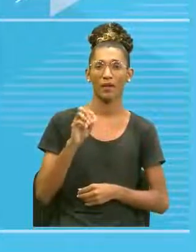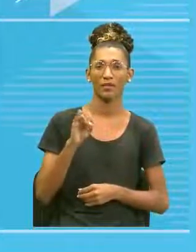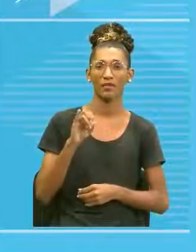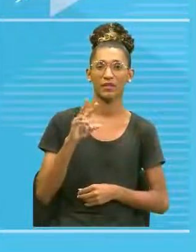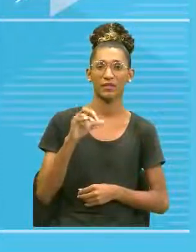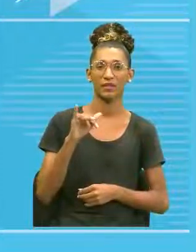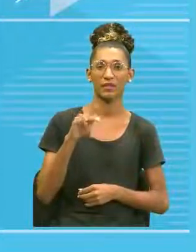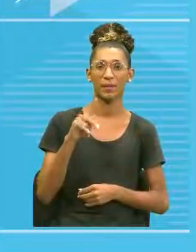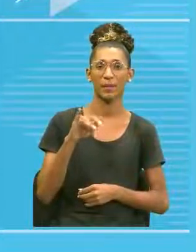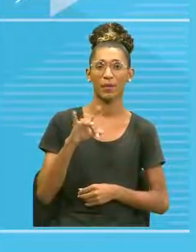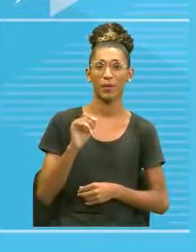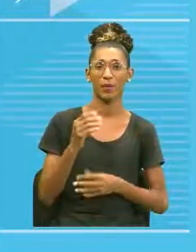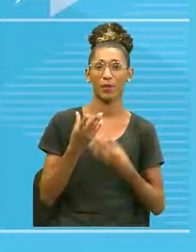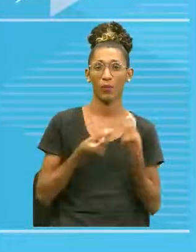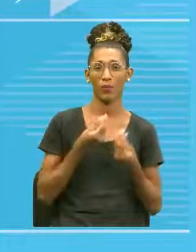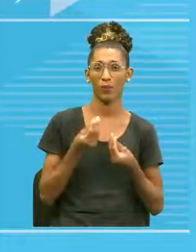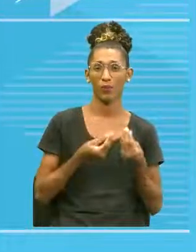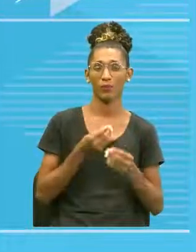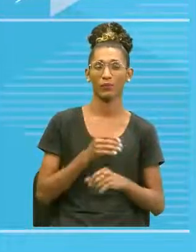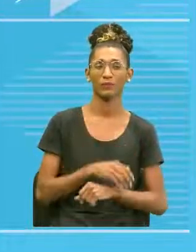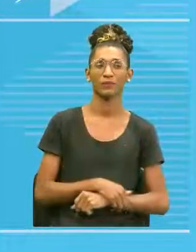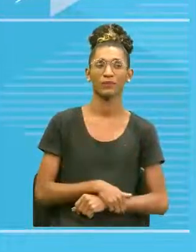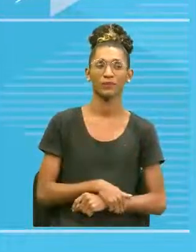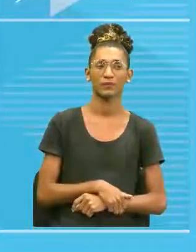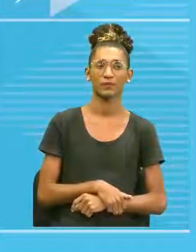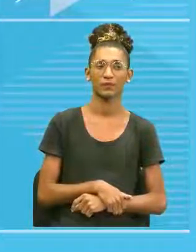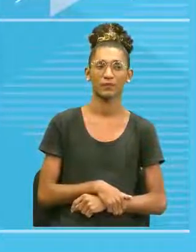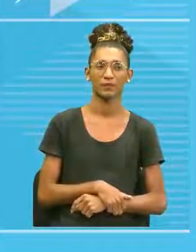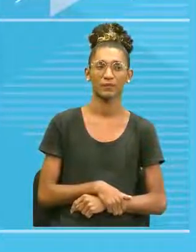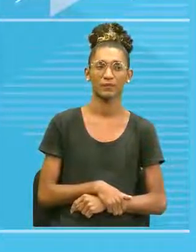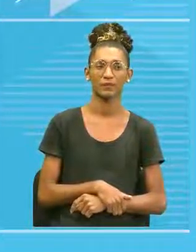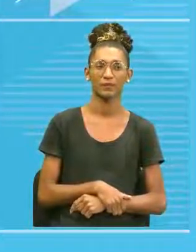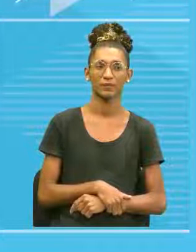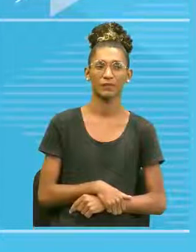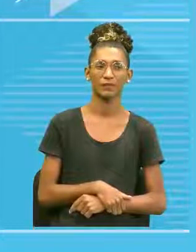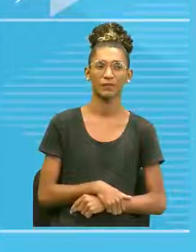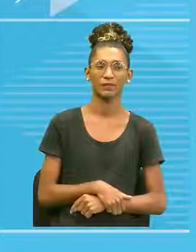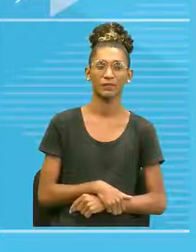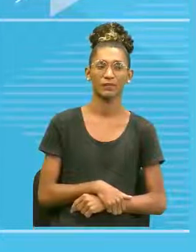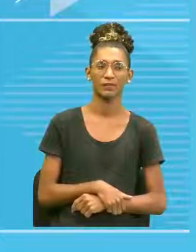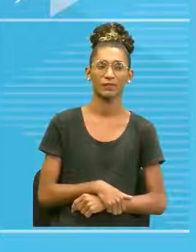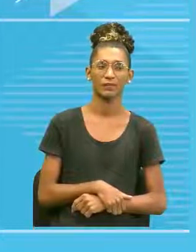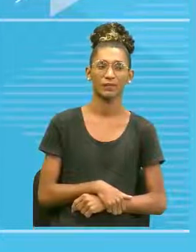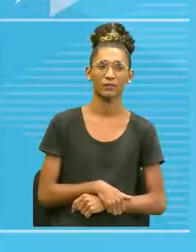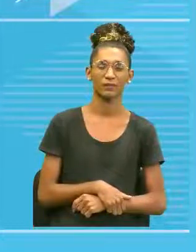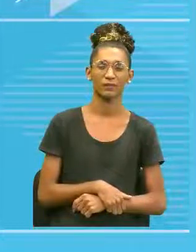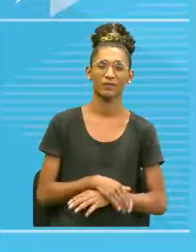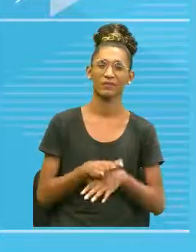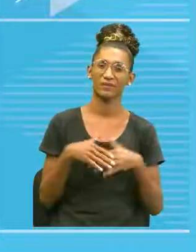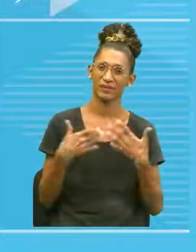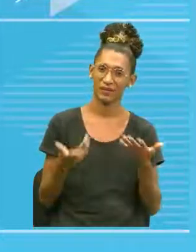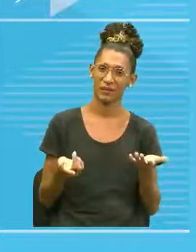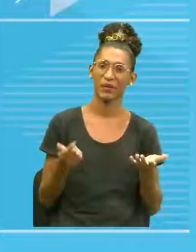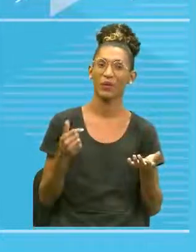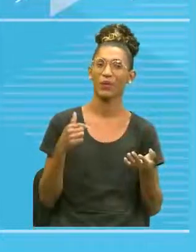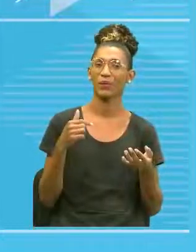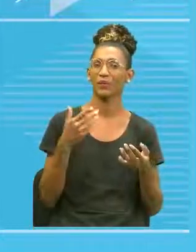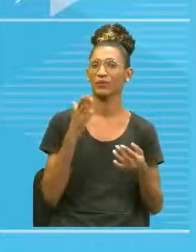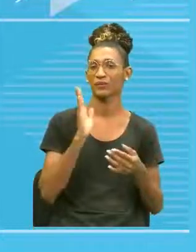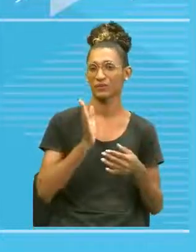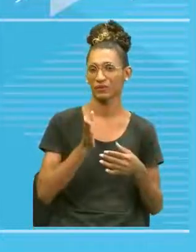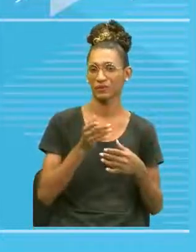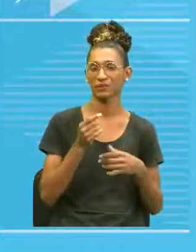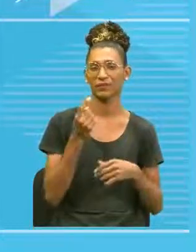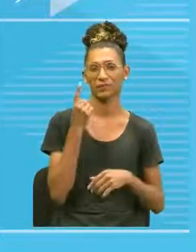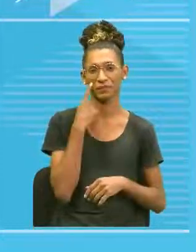hacer a ser em espanhol significa fazer né então nos outros havíamos